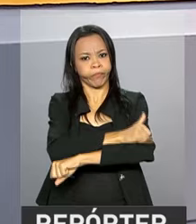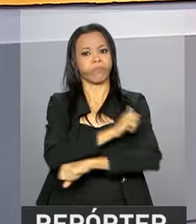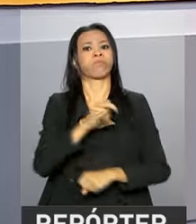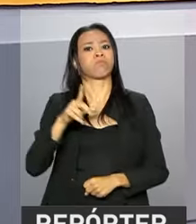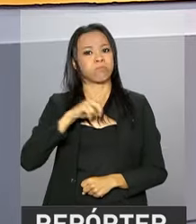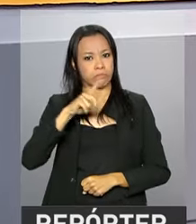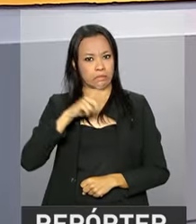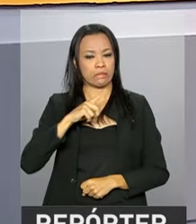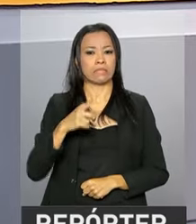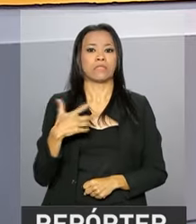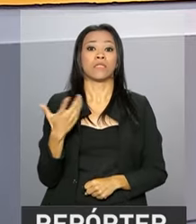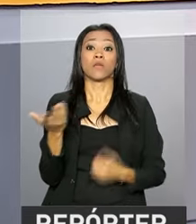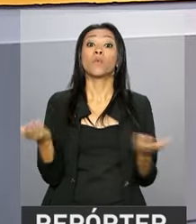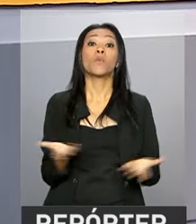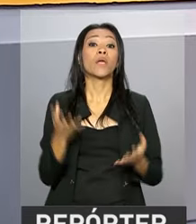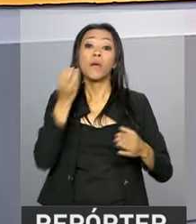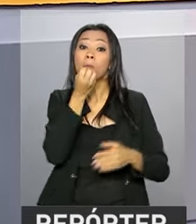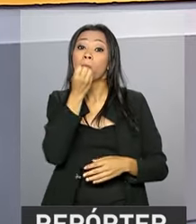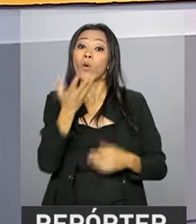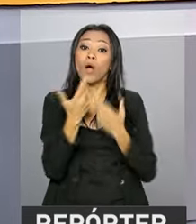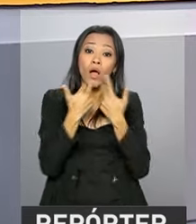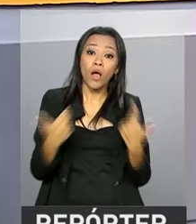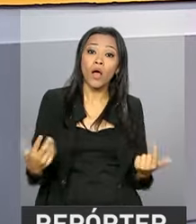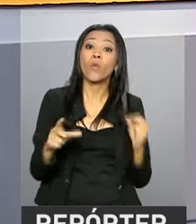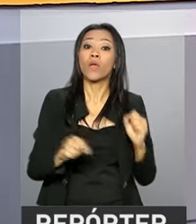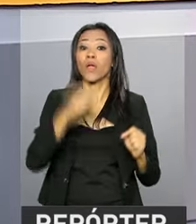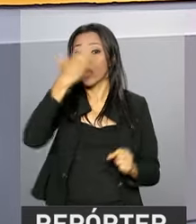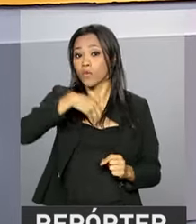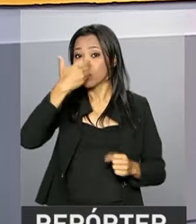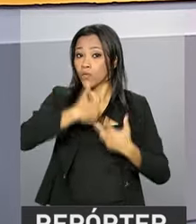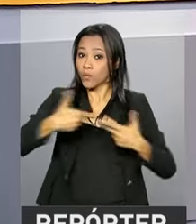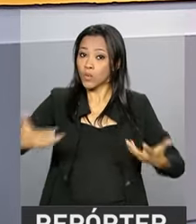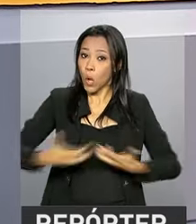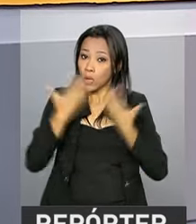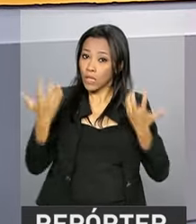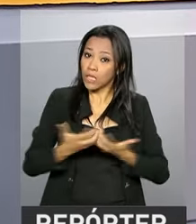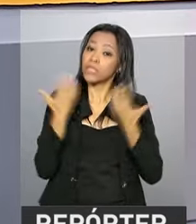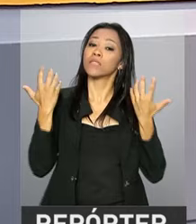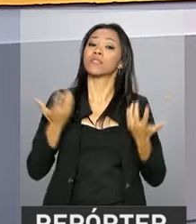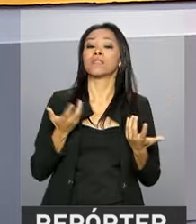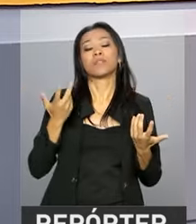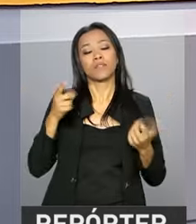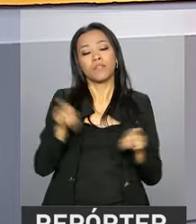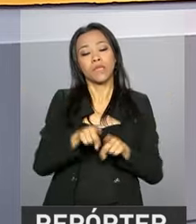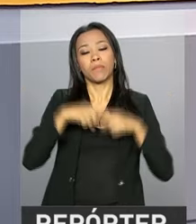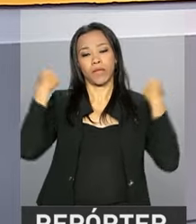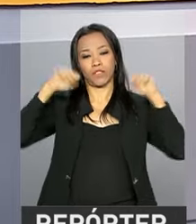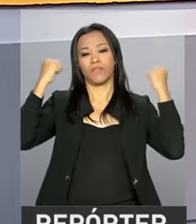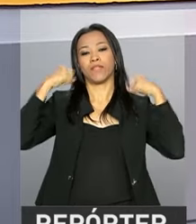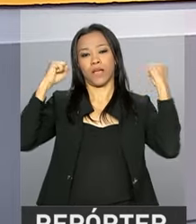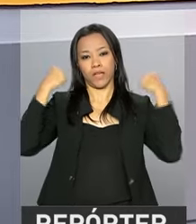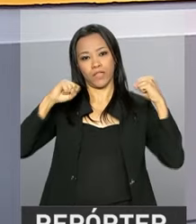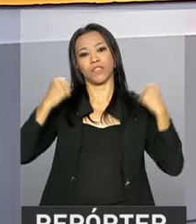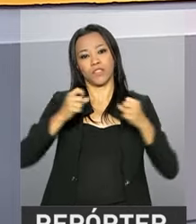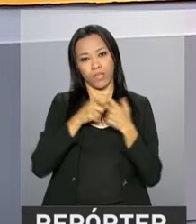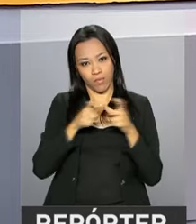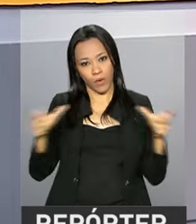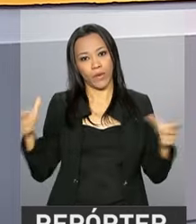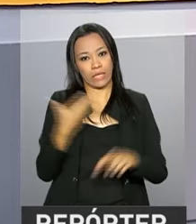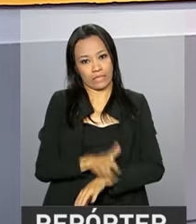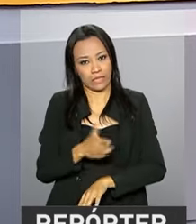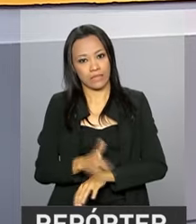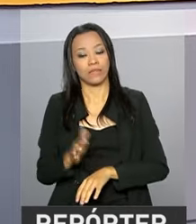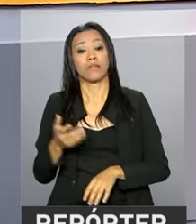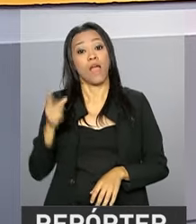estão obesos. A boa notícia é que o consumo de frutas e hortaliças aumentou, assim como a prática de atividades físicas. Os dados são de